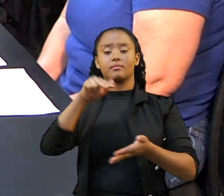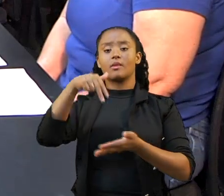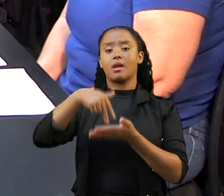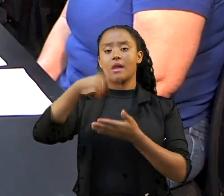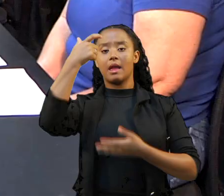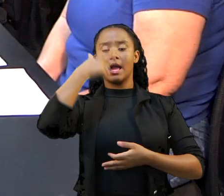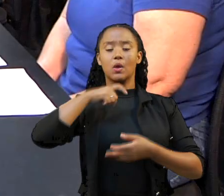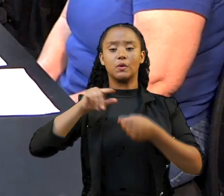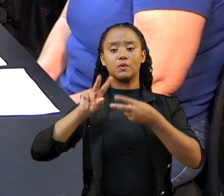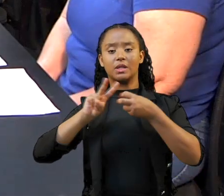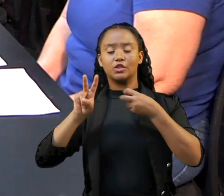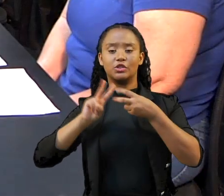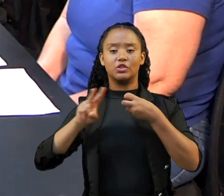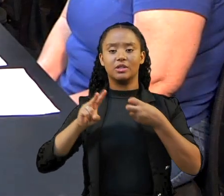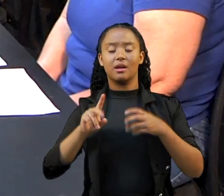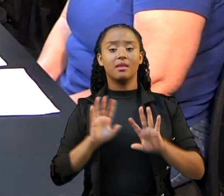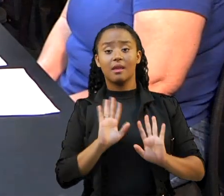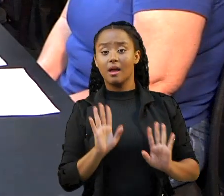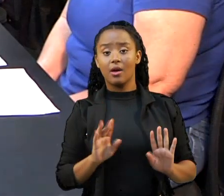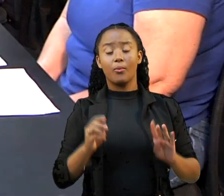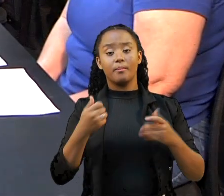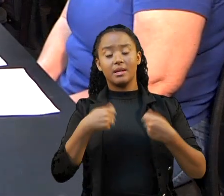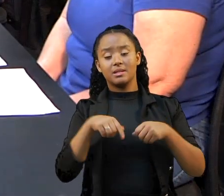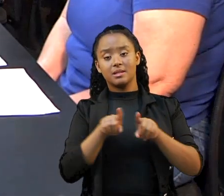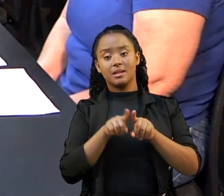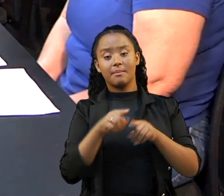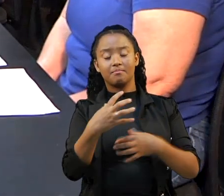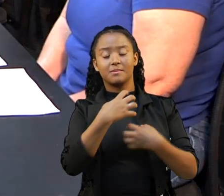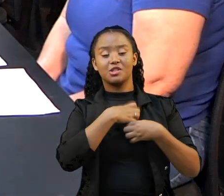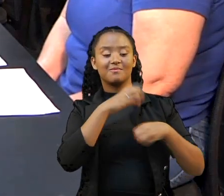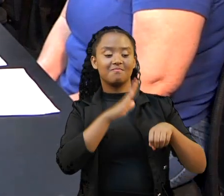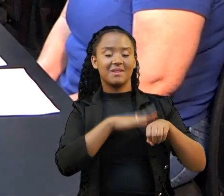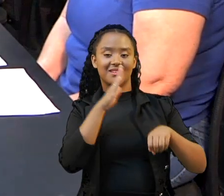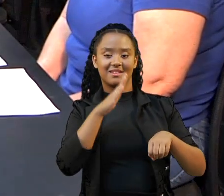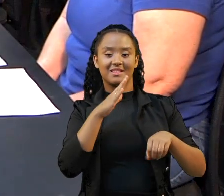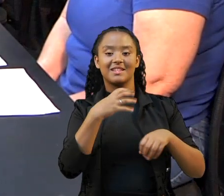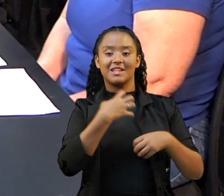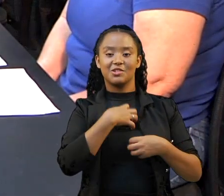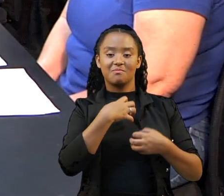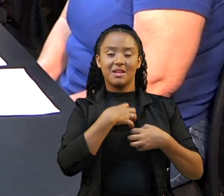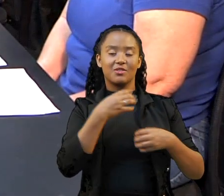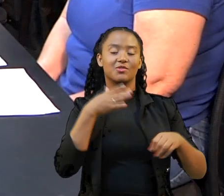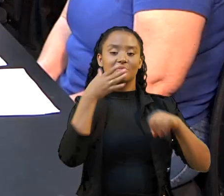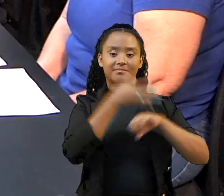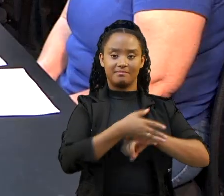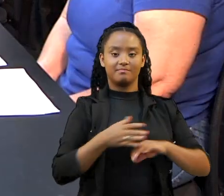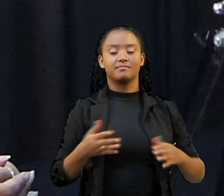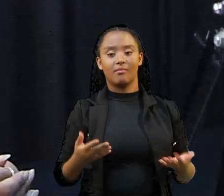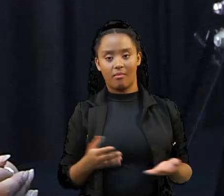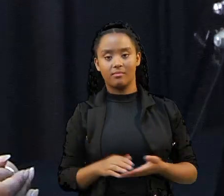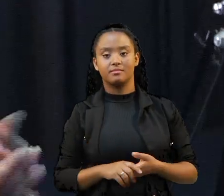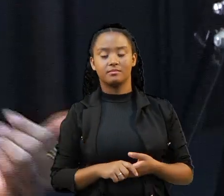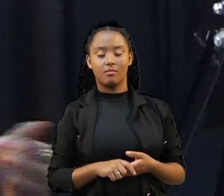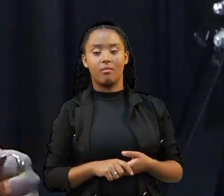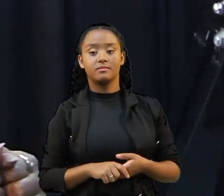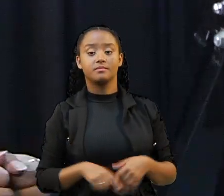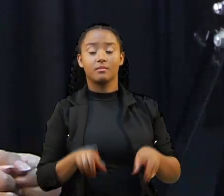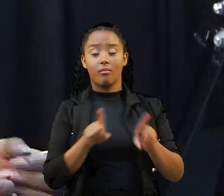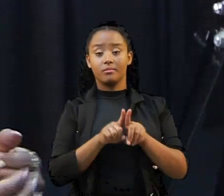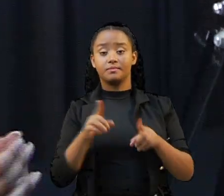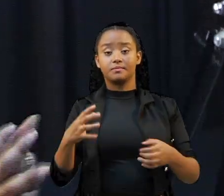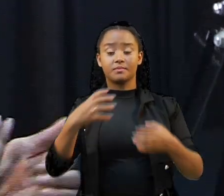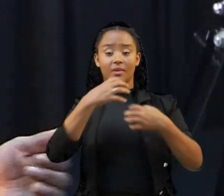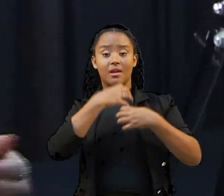se entender e falar que é indígena, mas também tem que ter a parte do pertencimento. E o que é o pertencimento? É a gente resgatar